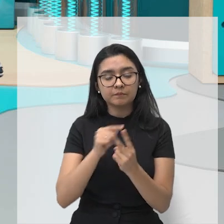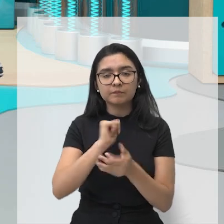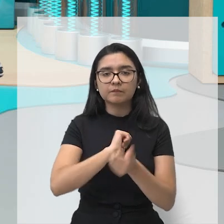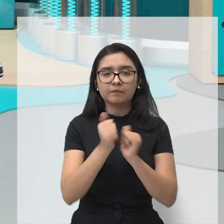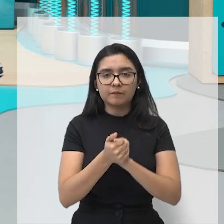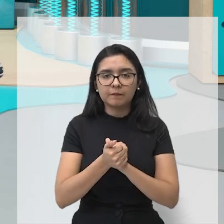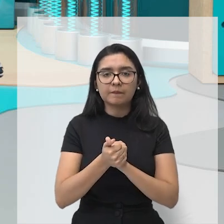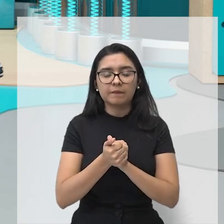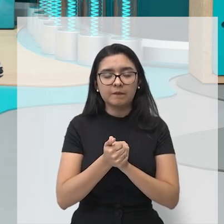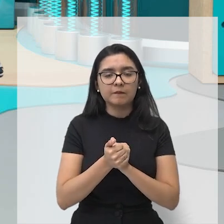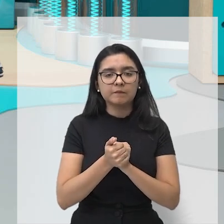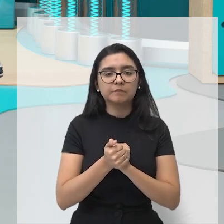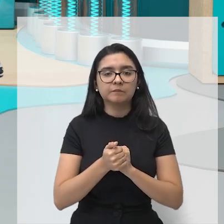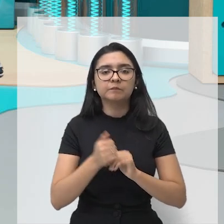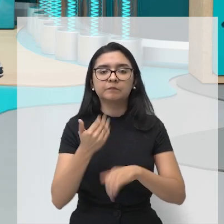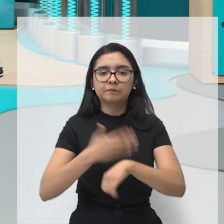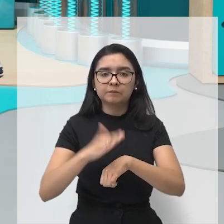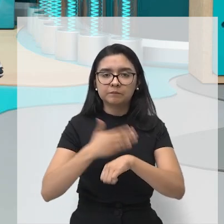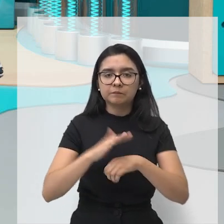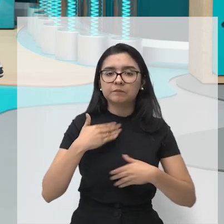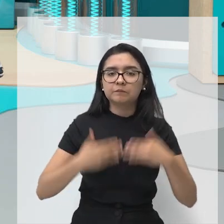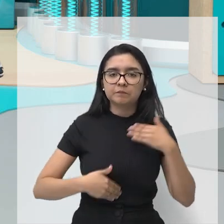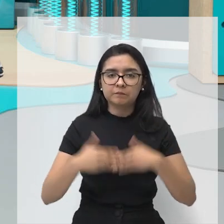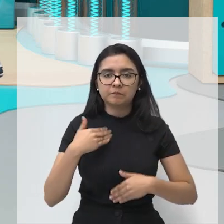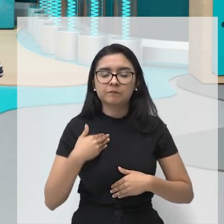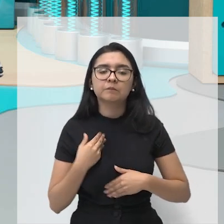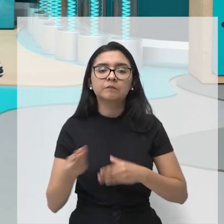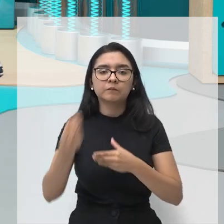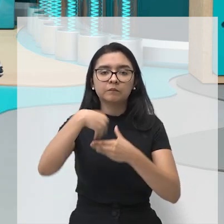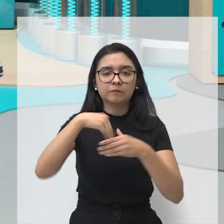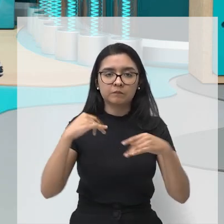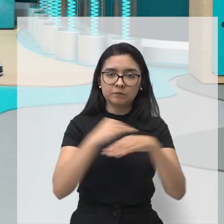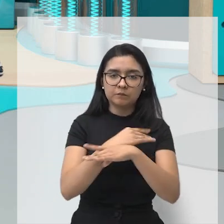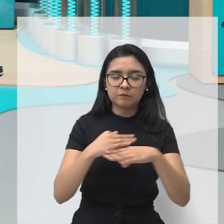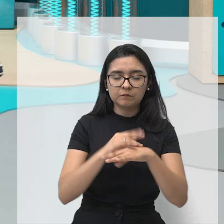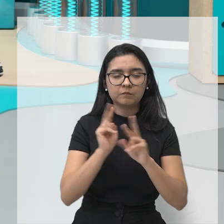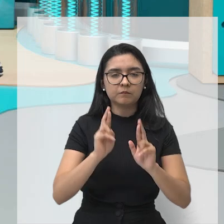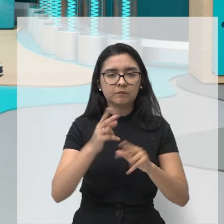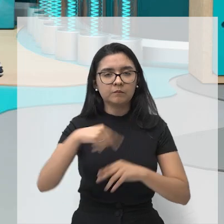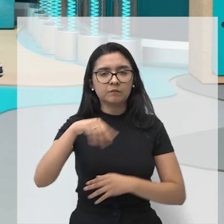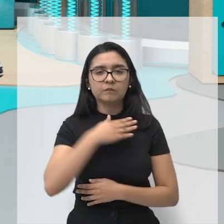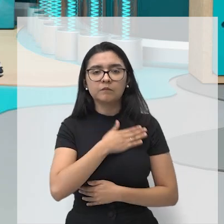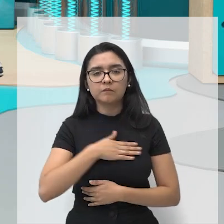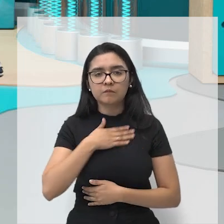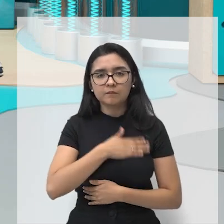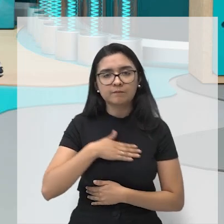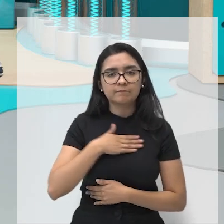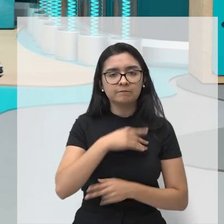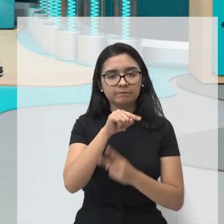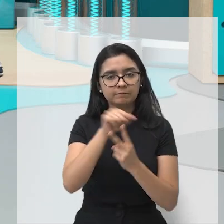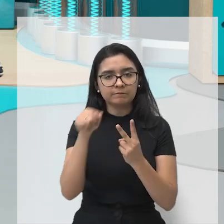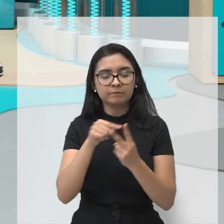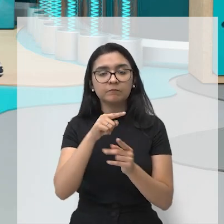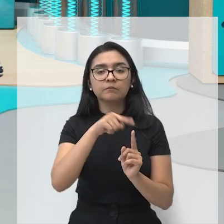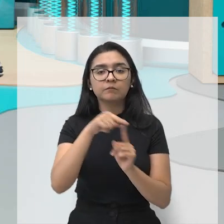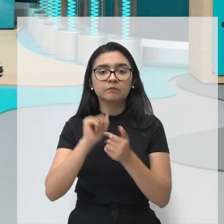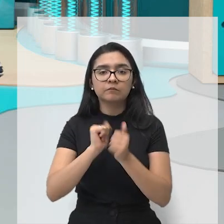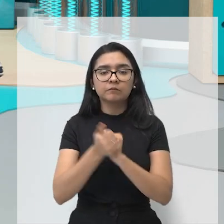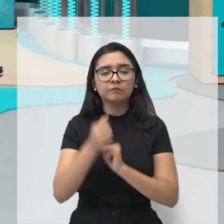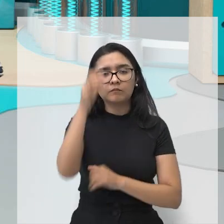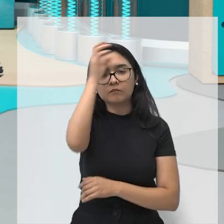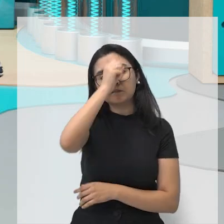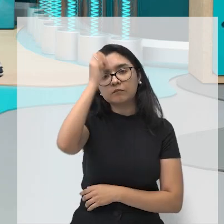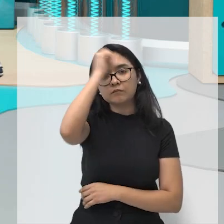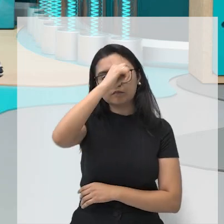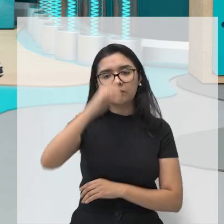esportes, essas práticas corporais de aventura praticadas em meio urbano. Eu espero que vocês tenham gostado dessas modalidades, tenham